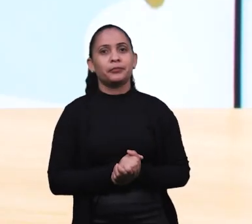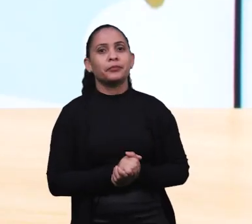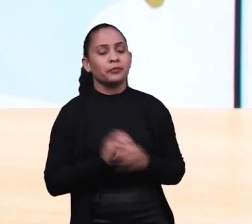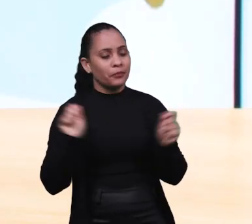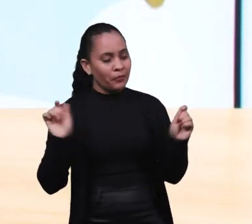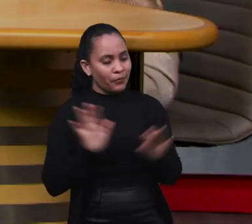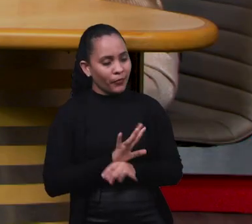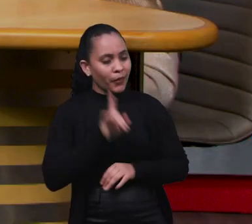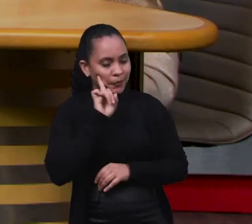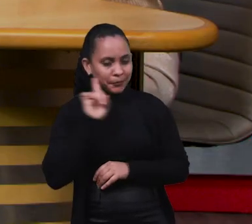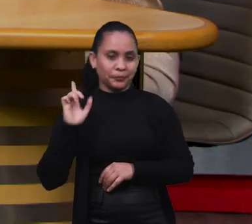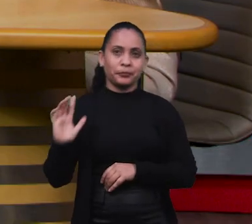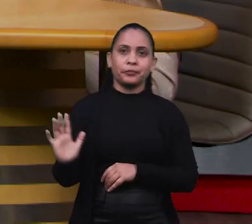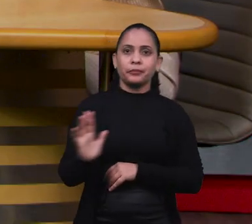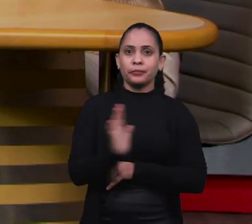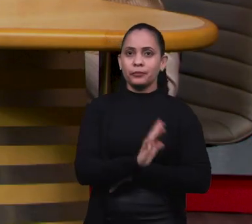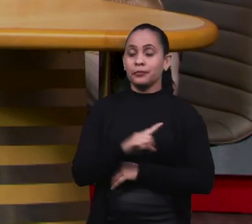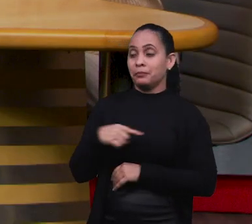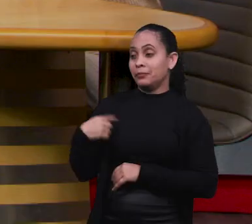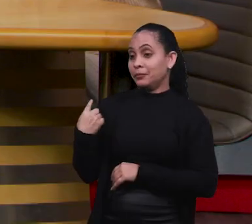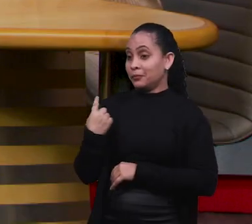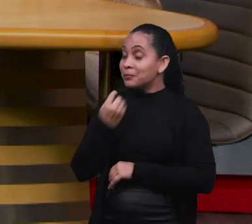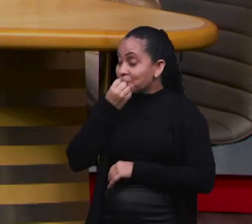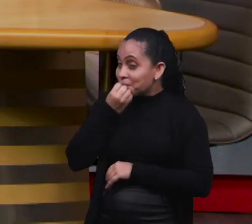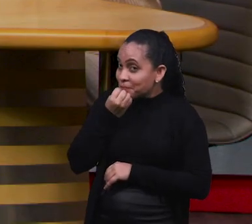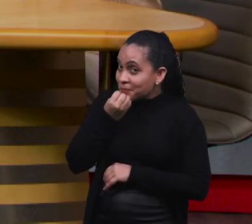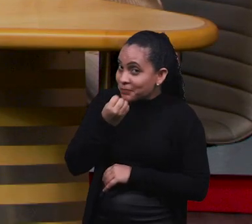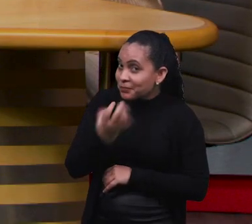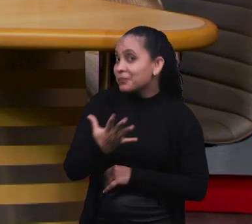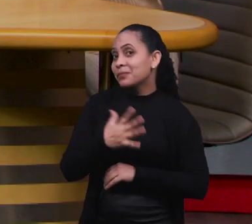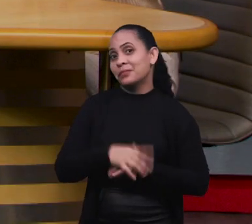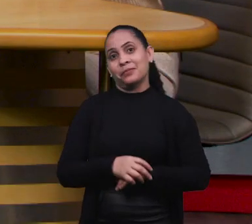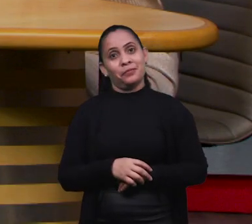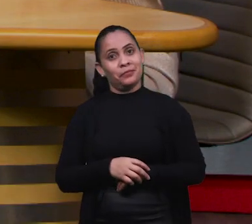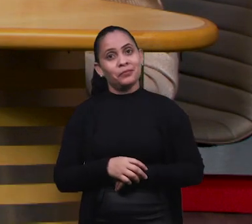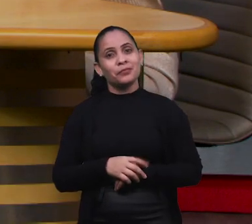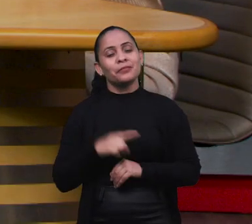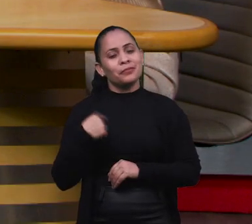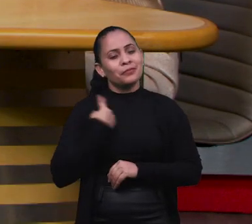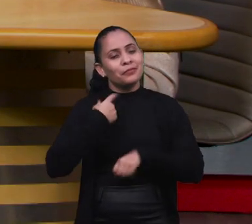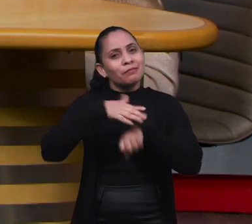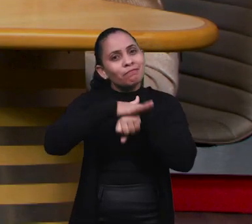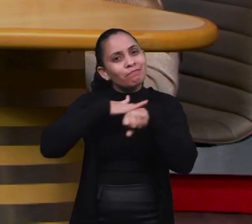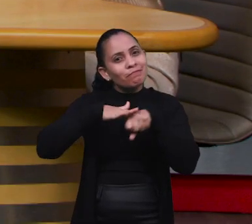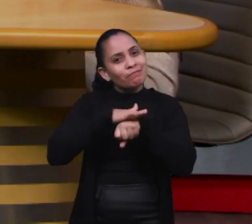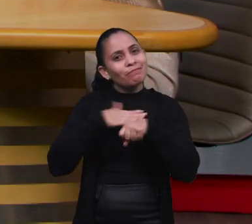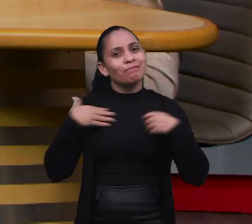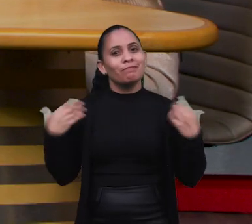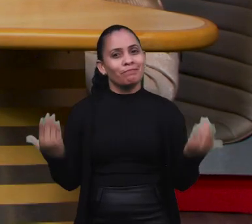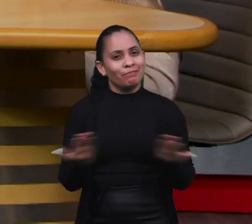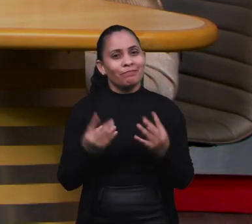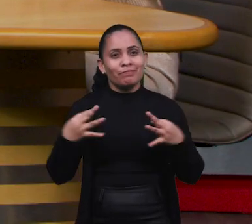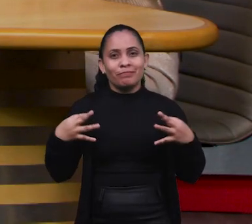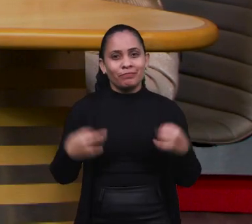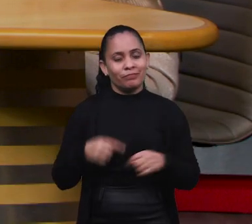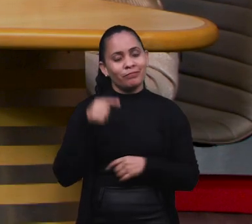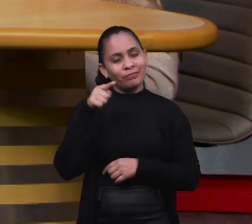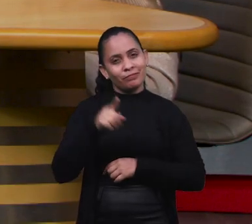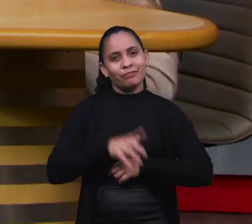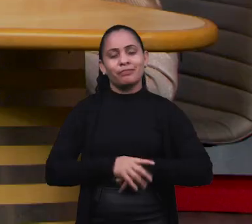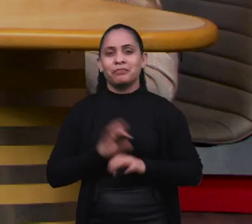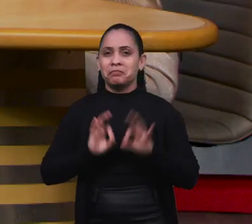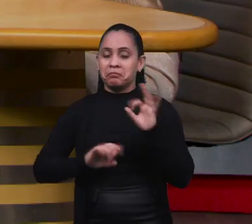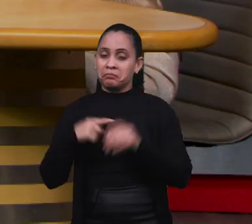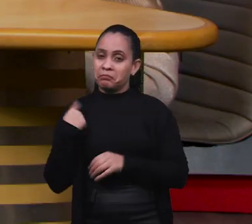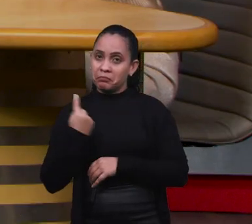bom, glória a Deus. Amém. Clara, muito boa, tá? Todo o nosso diálogo aqui, tudo aquilo Amém. que você trouxe